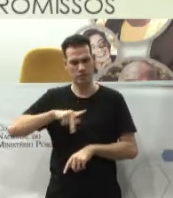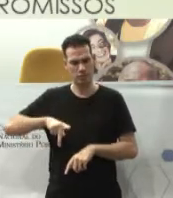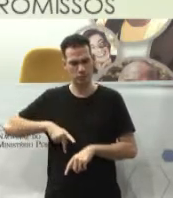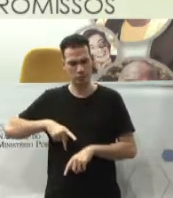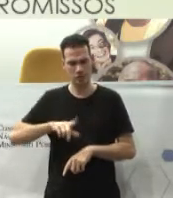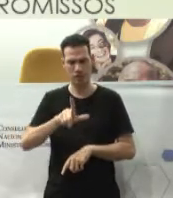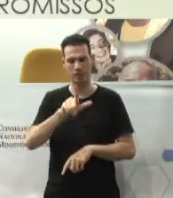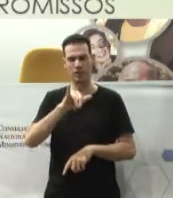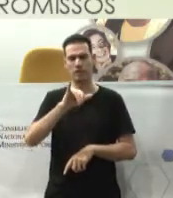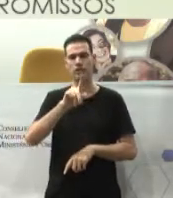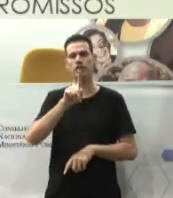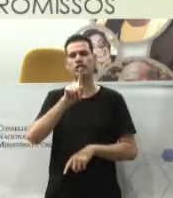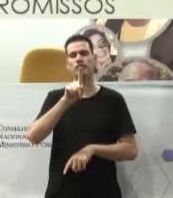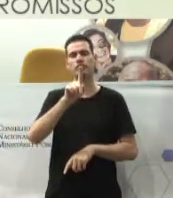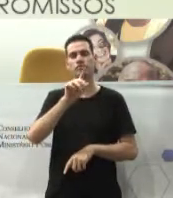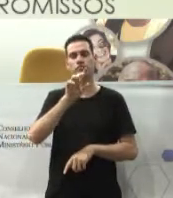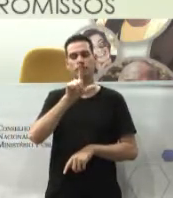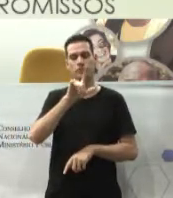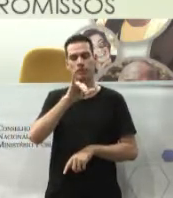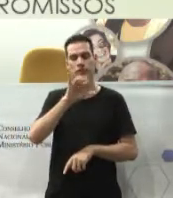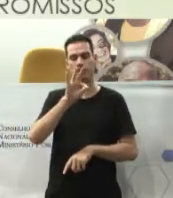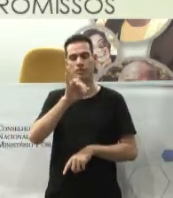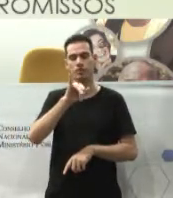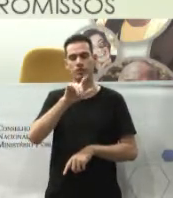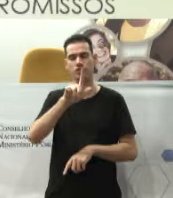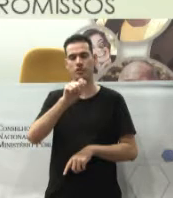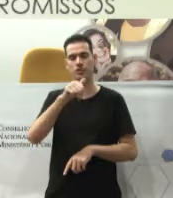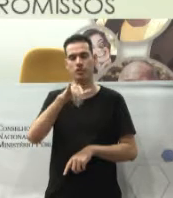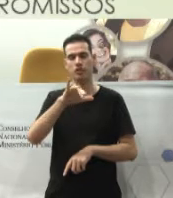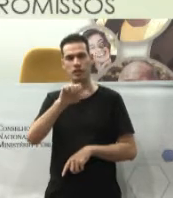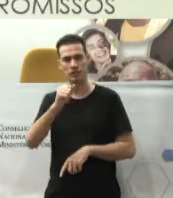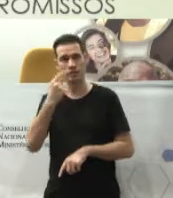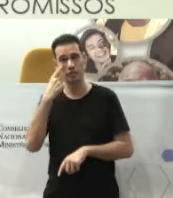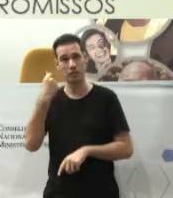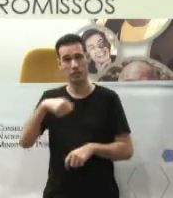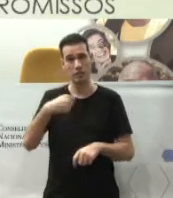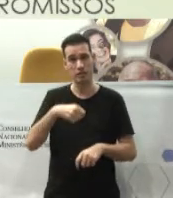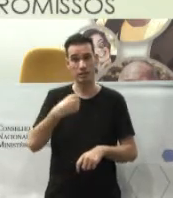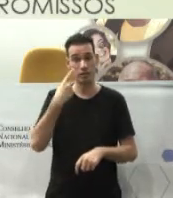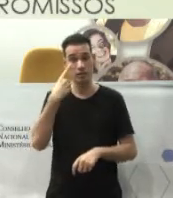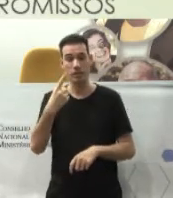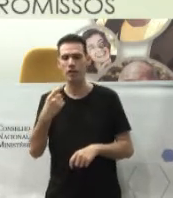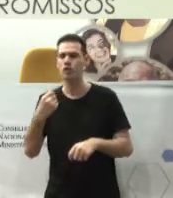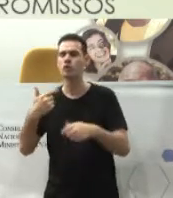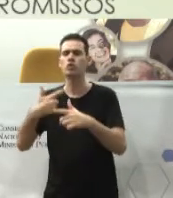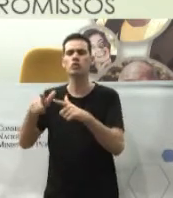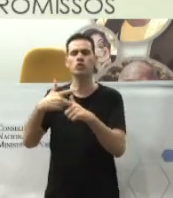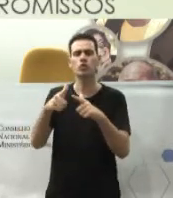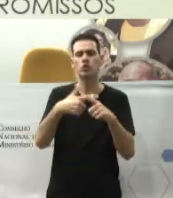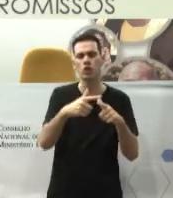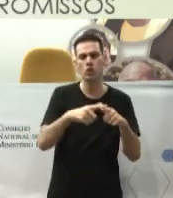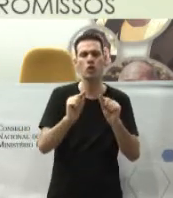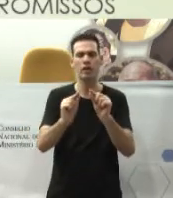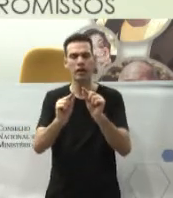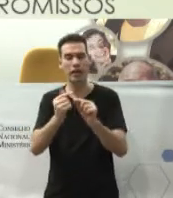que a litigância estratégica tem várias funções, entre elas dar visibilidade às causas de grupos